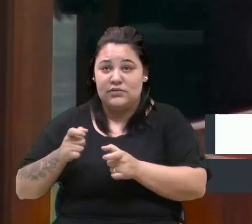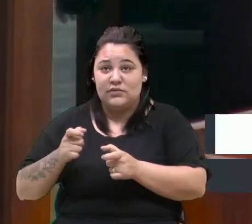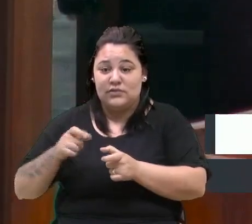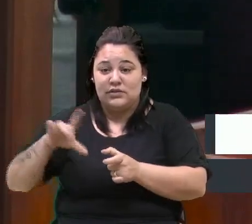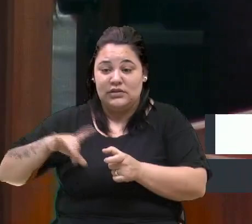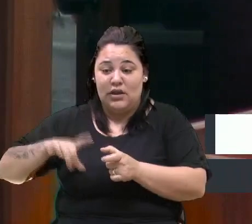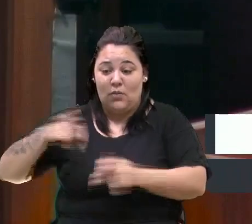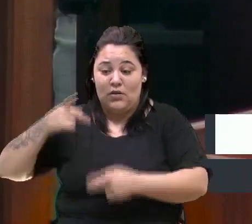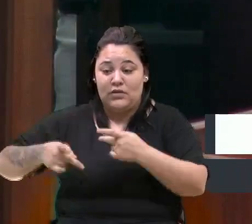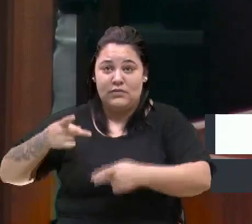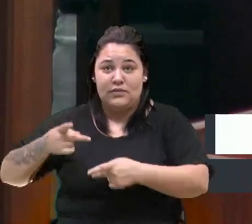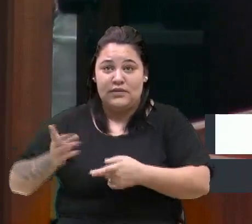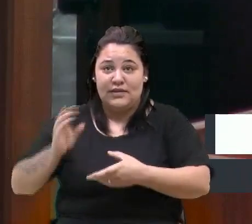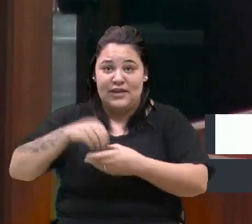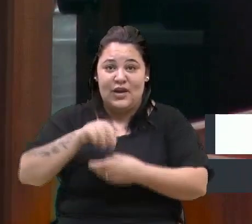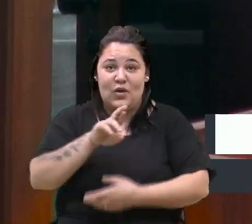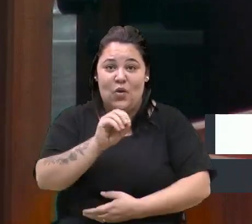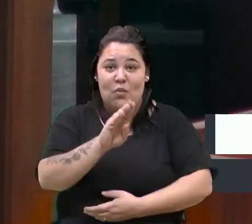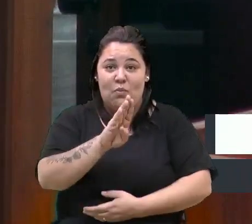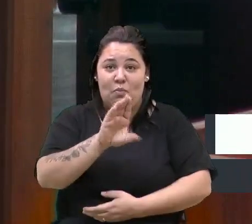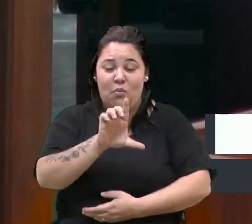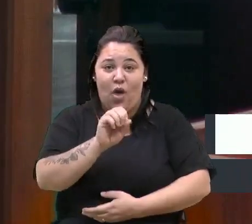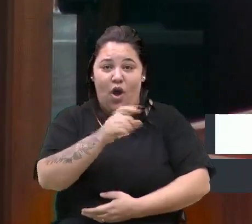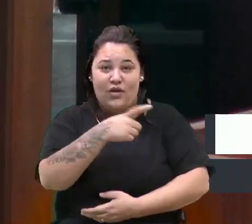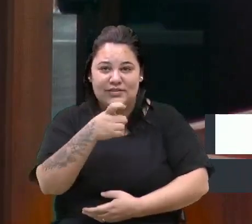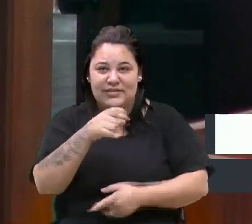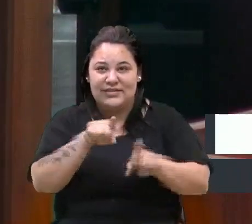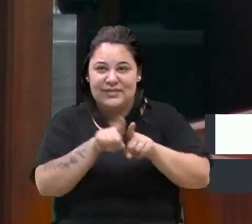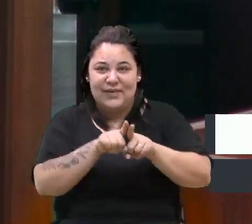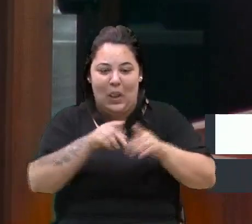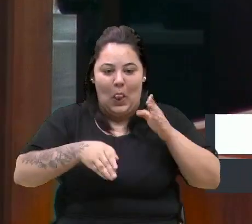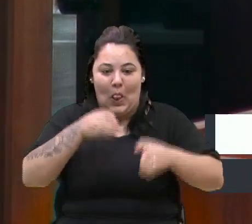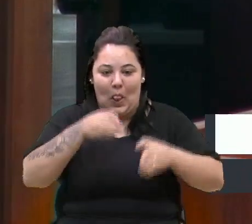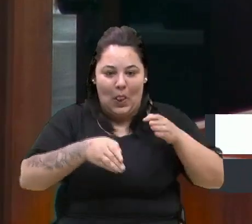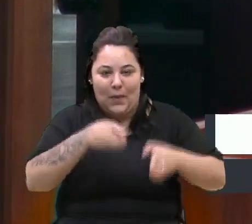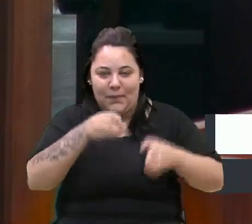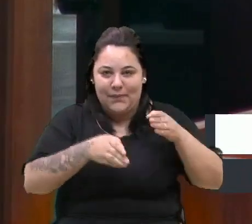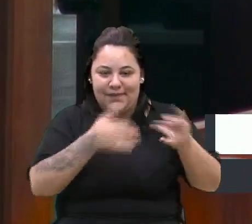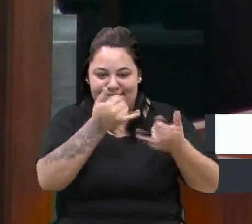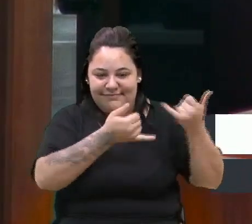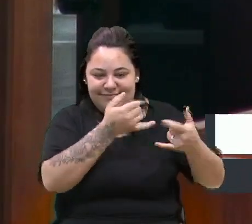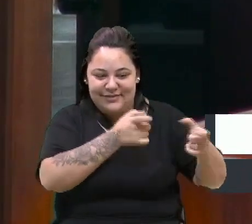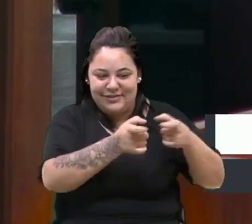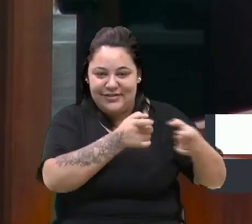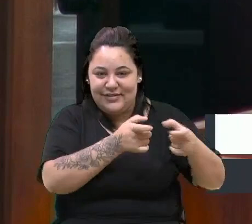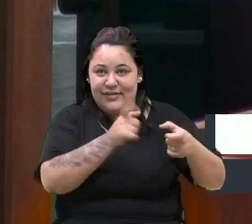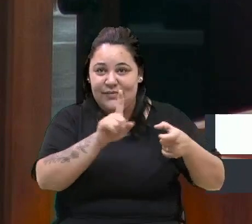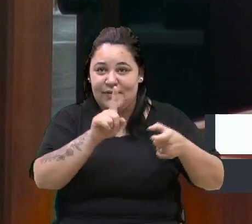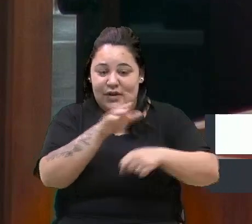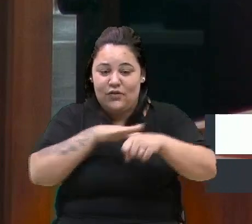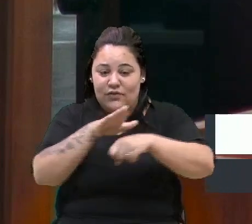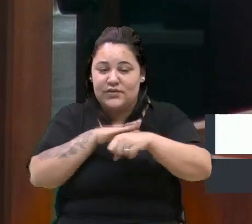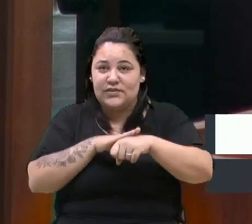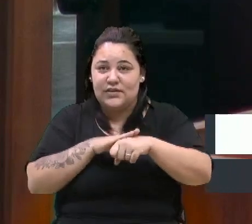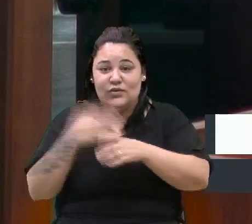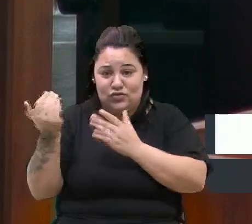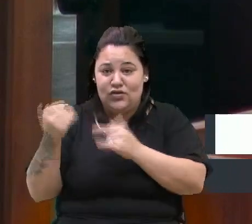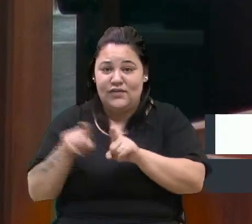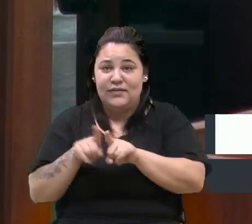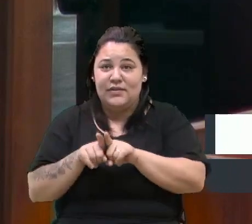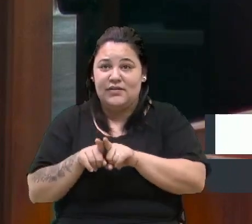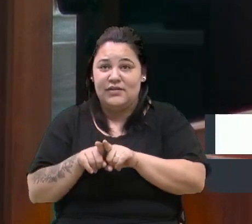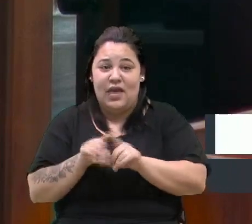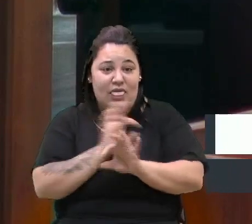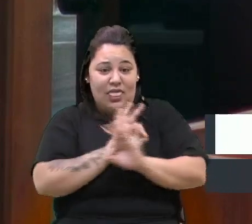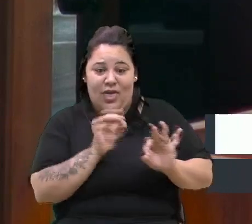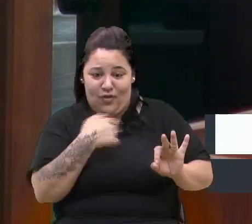personagem lá no Roblox, no Minecraft, né, no Fortnite ou qualquer outro, para dialogar com a gurizada. E nenhum de nós aqui